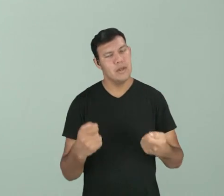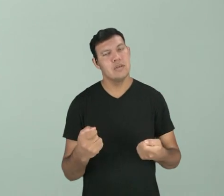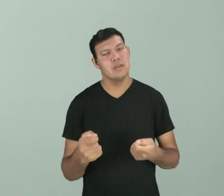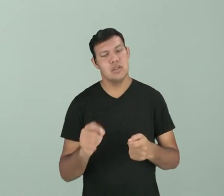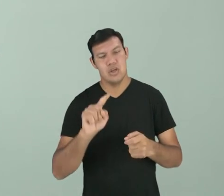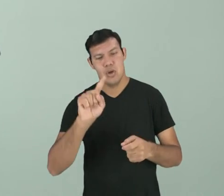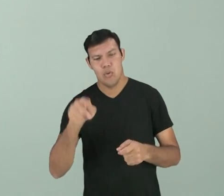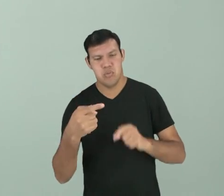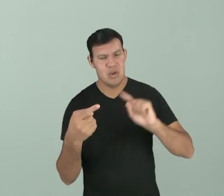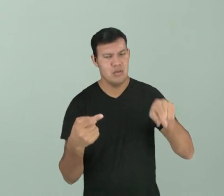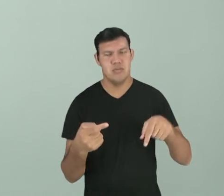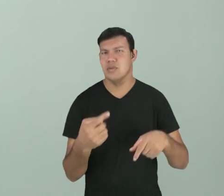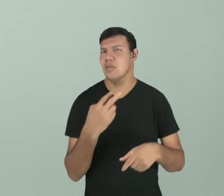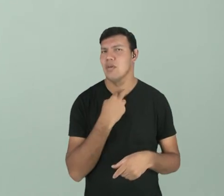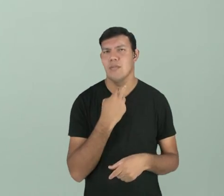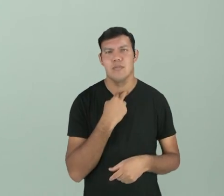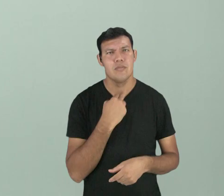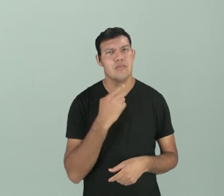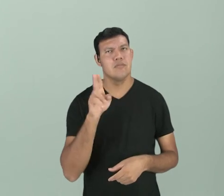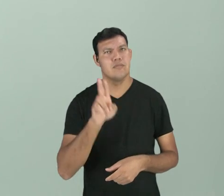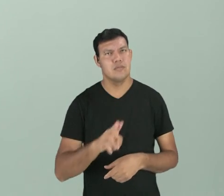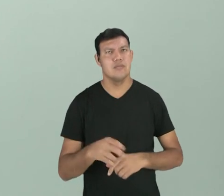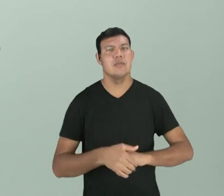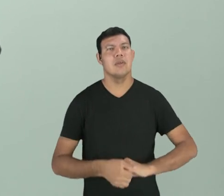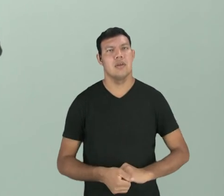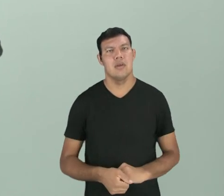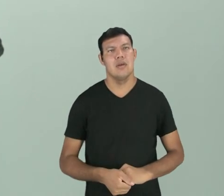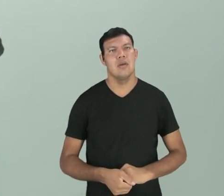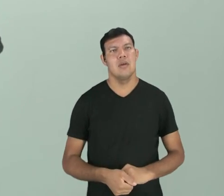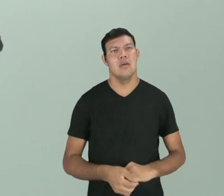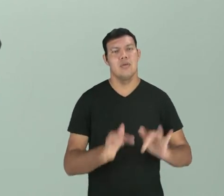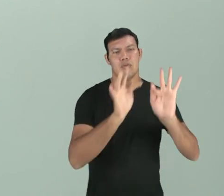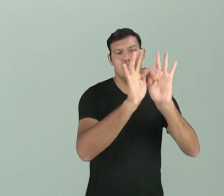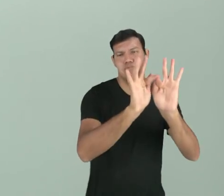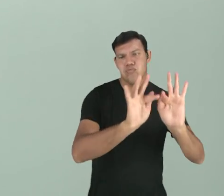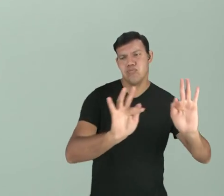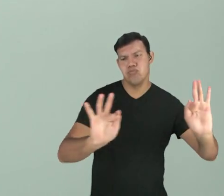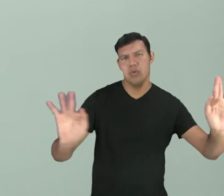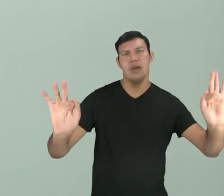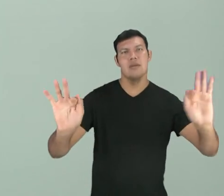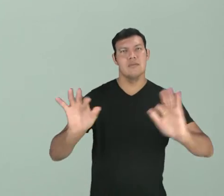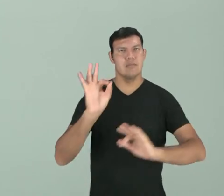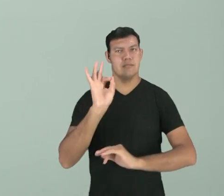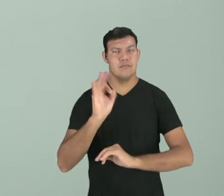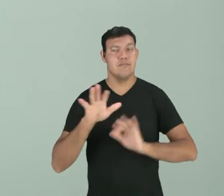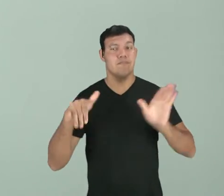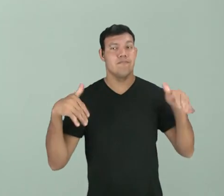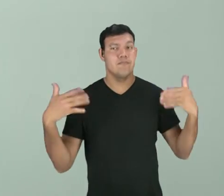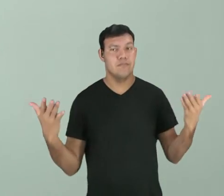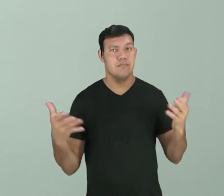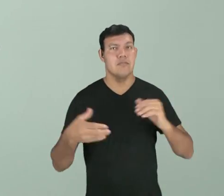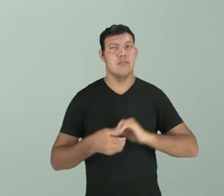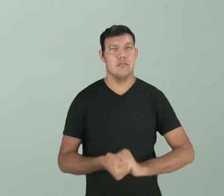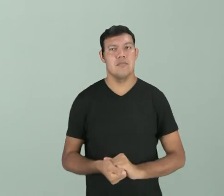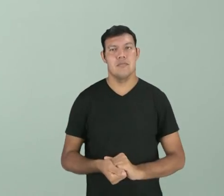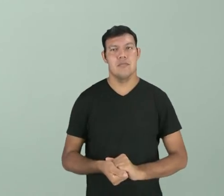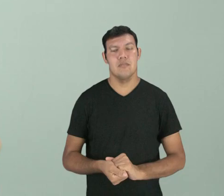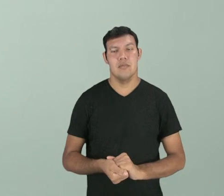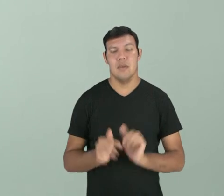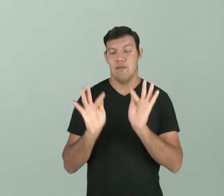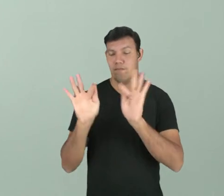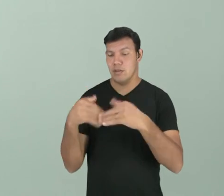tá? Retiro a vírgula e deixo a frase transcorrer normalmente, tá certo? Então, pessoal,